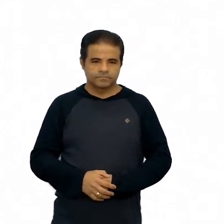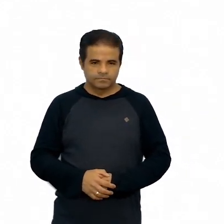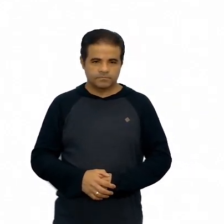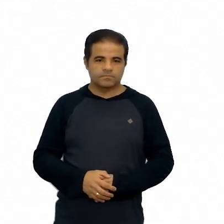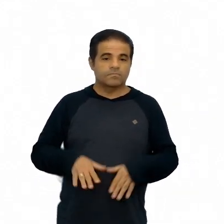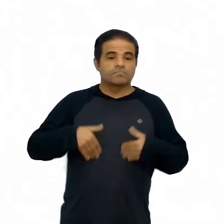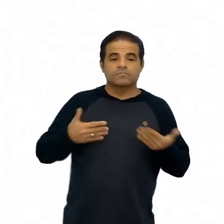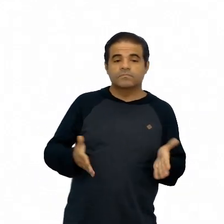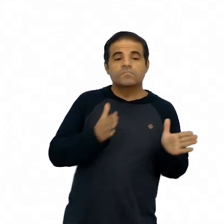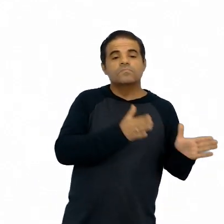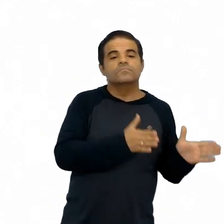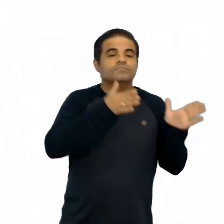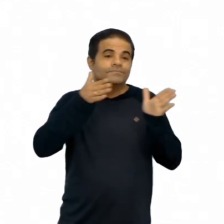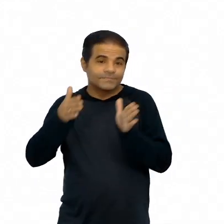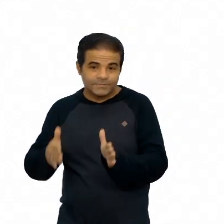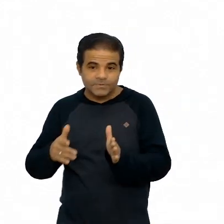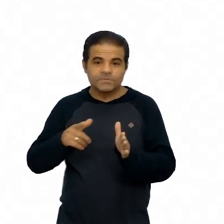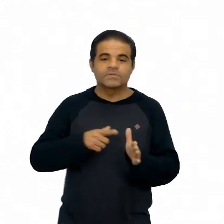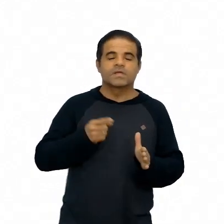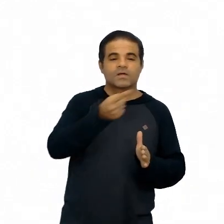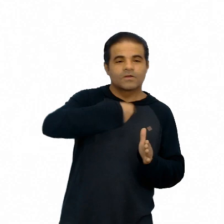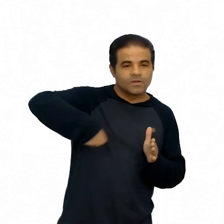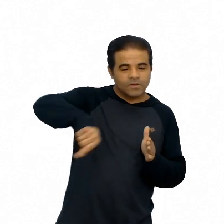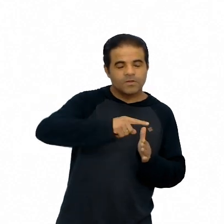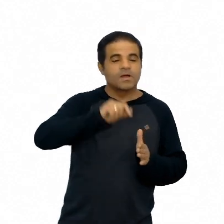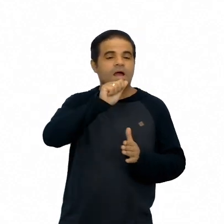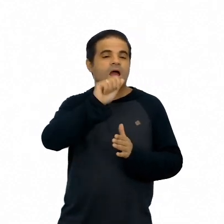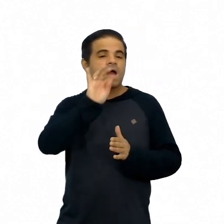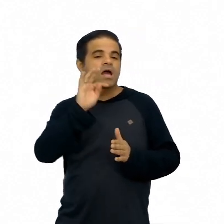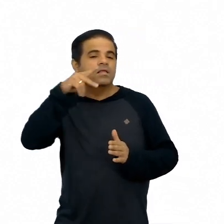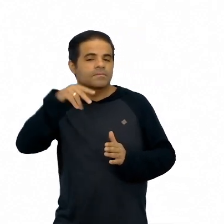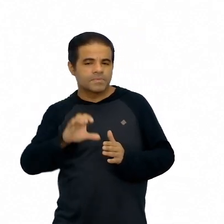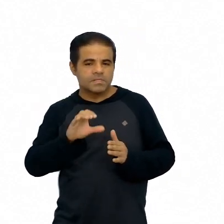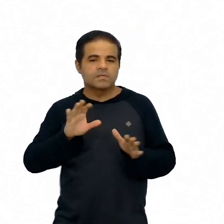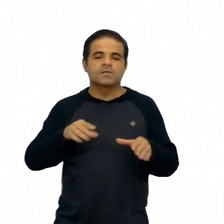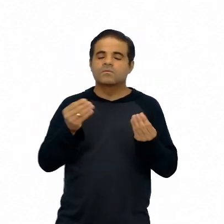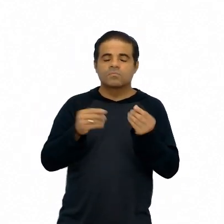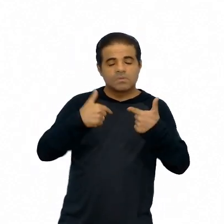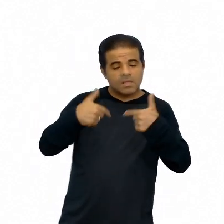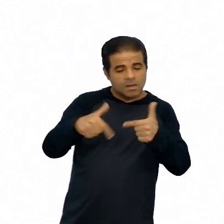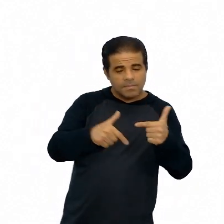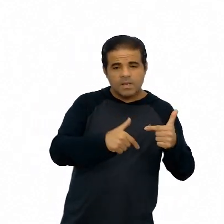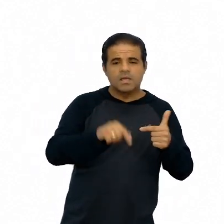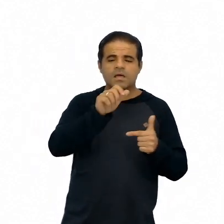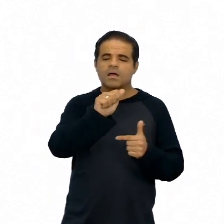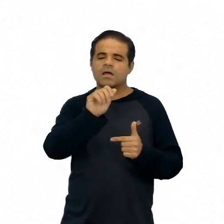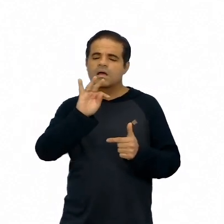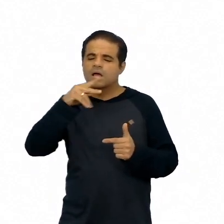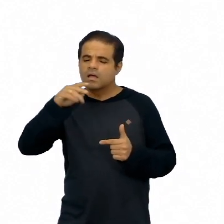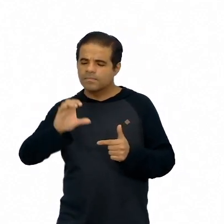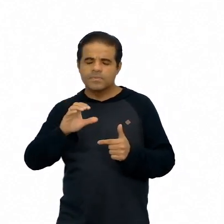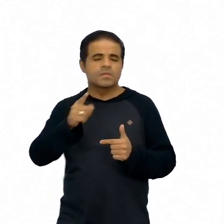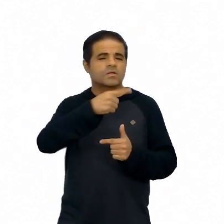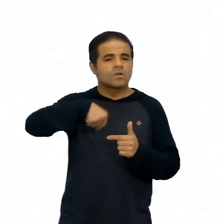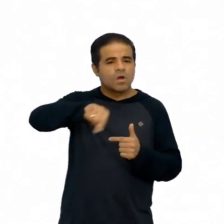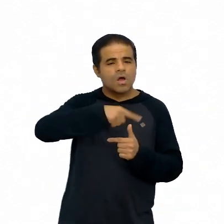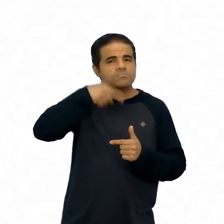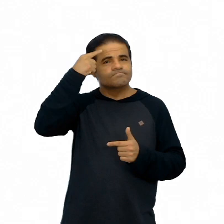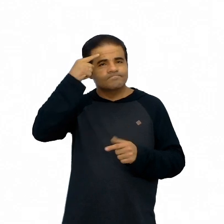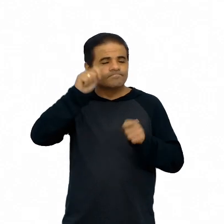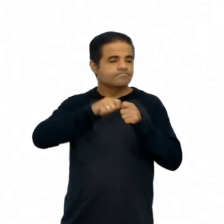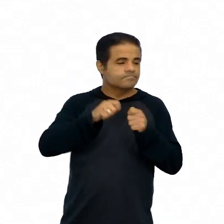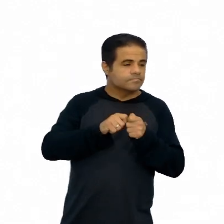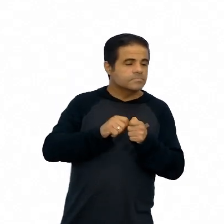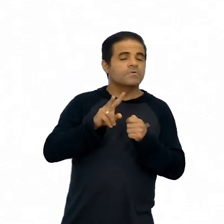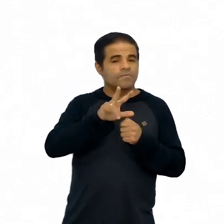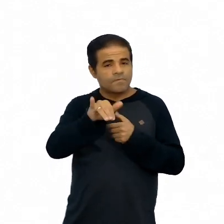os nossos momentos aí que a gente tem para o nosso ATPC? Então, como que a gente está trabalhando com esse ATPC nosso? O que a gente fez? O que